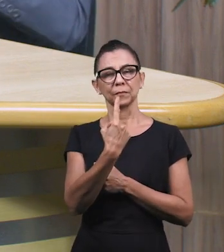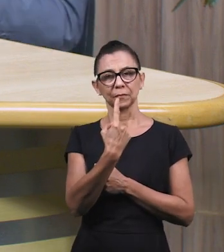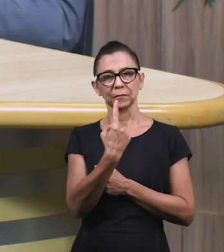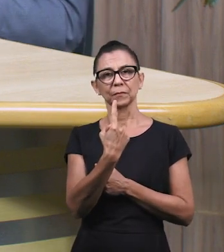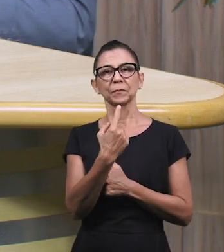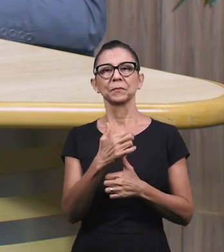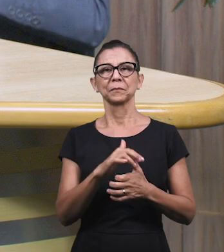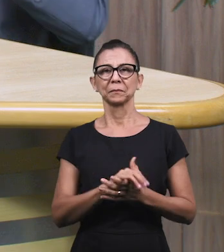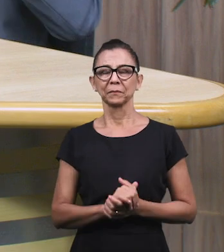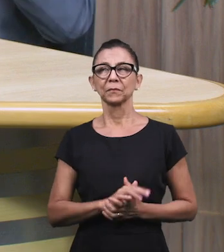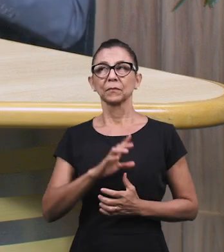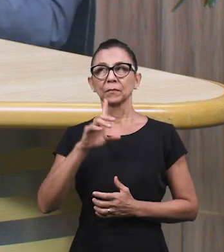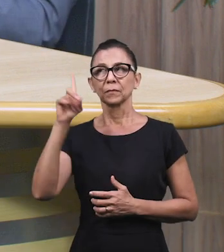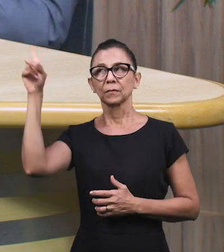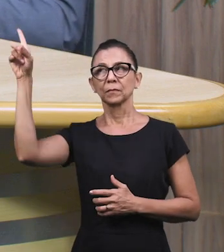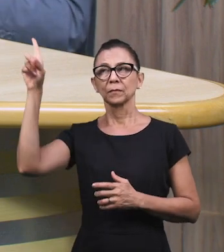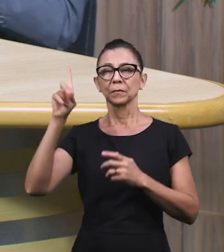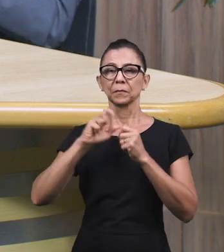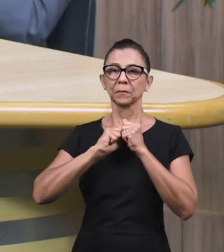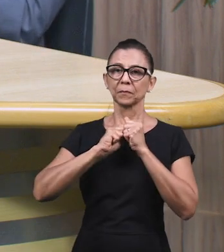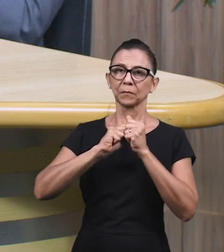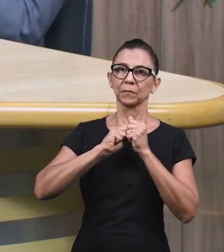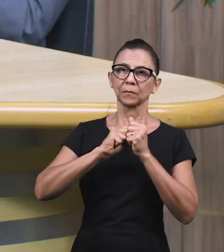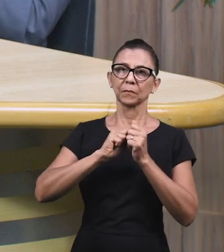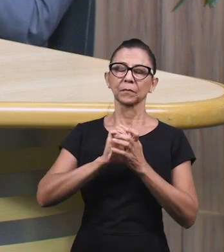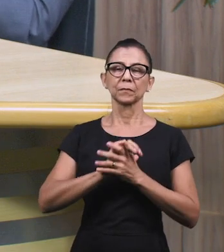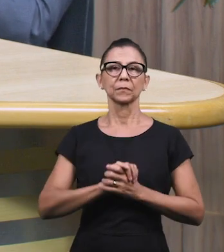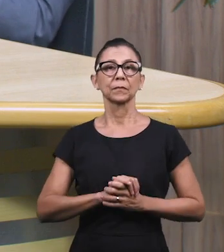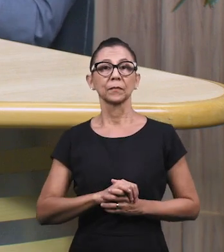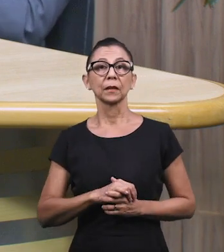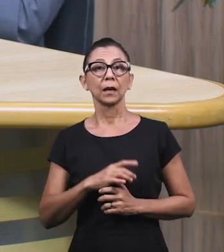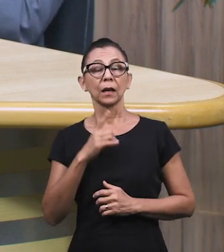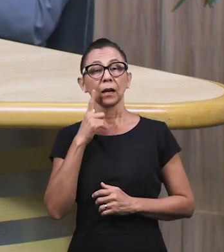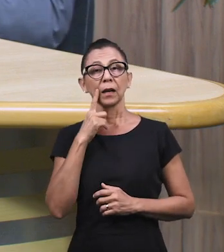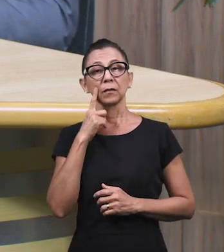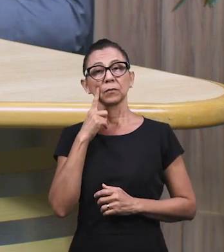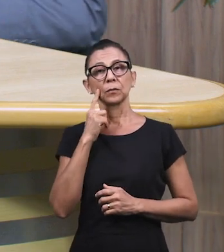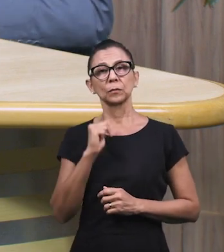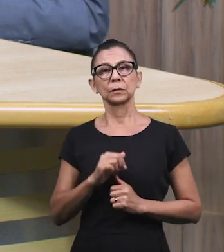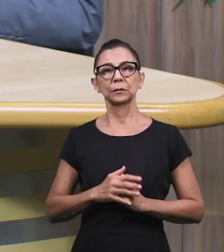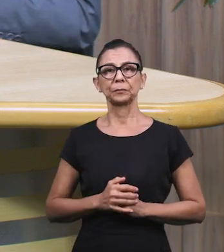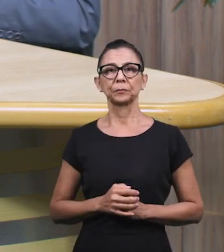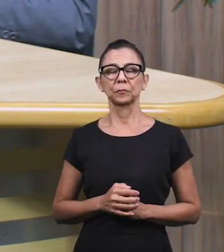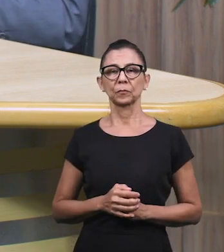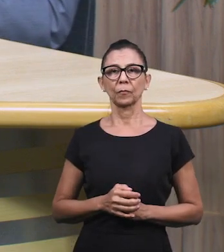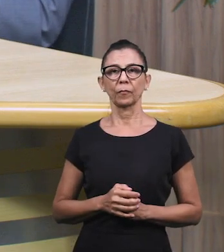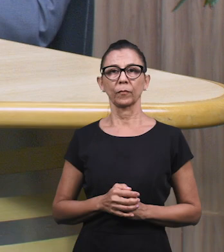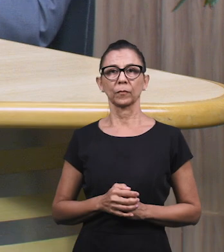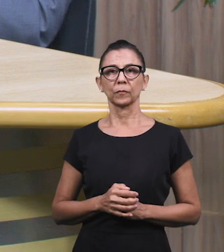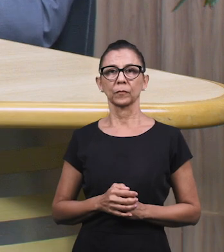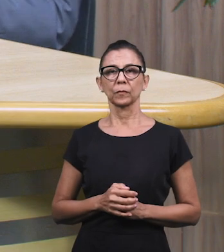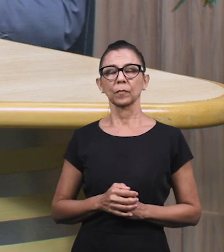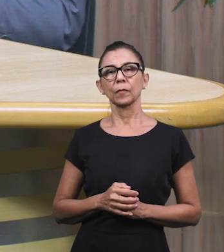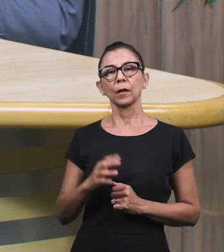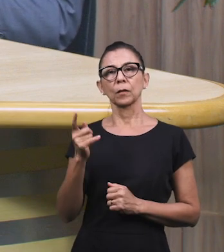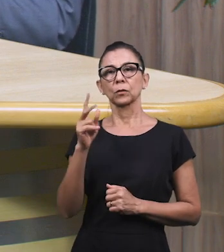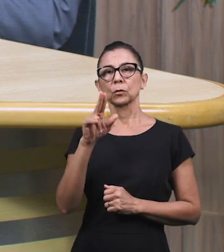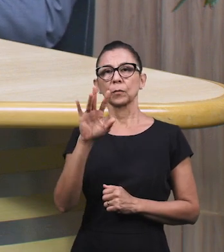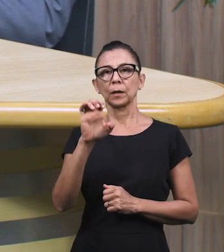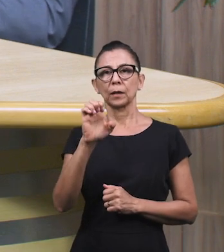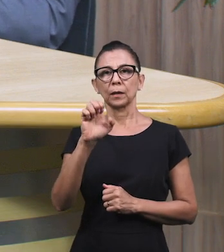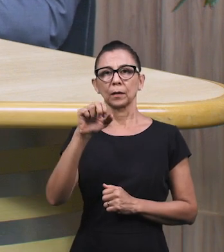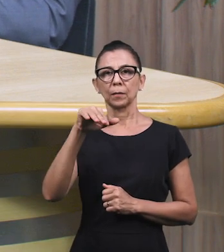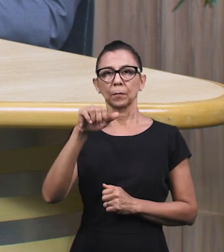a Trindade no nosso meio, é Deus conosco, aí nós vemos aqui até a expressão, né? Seu nome será Emanuel, que é